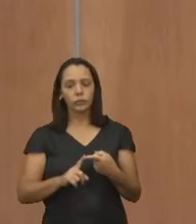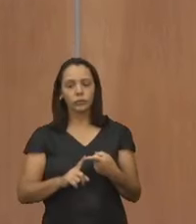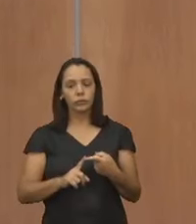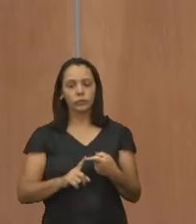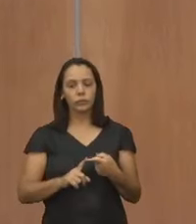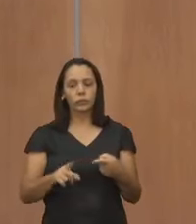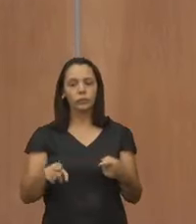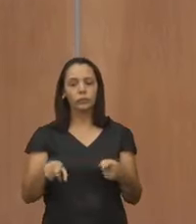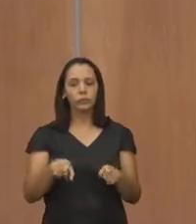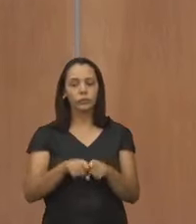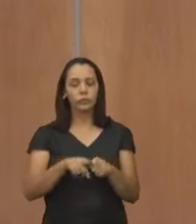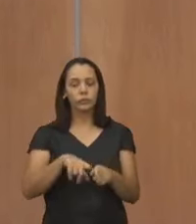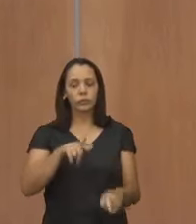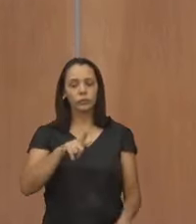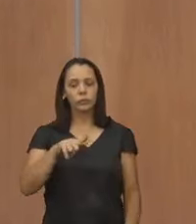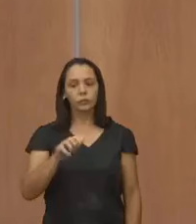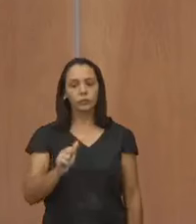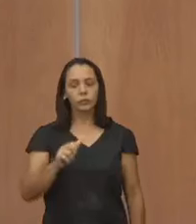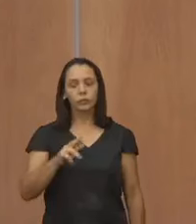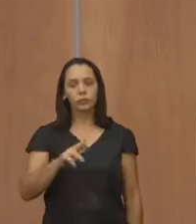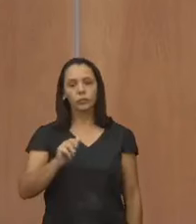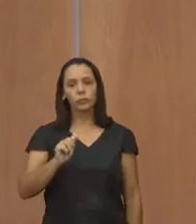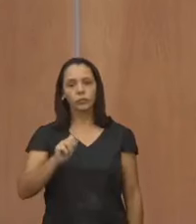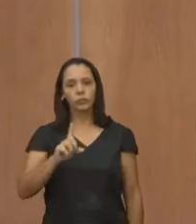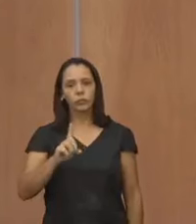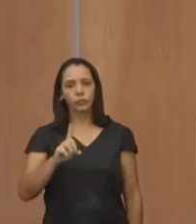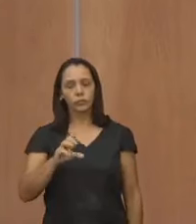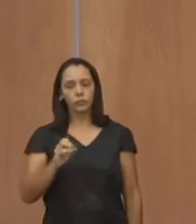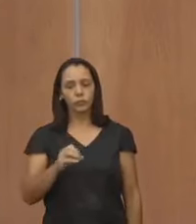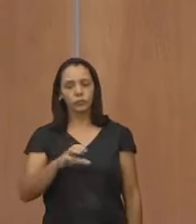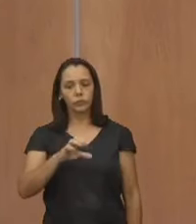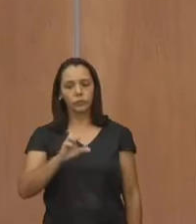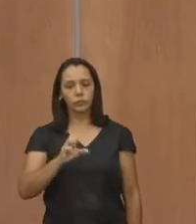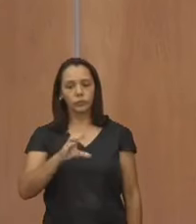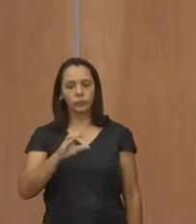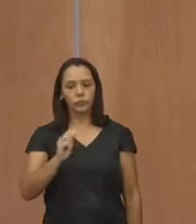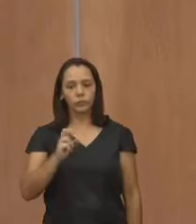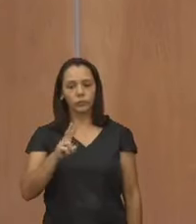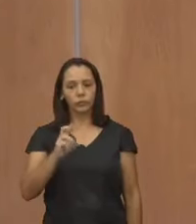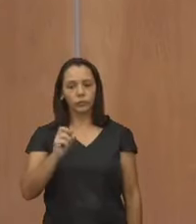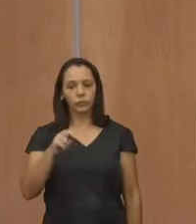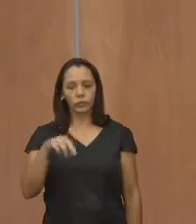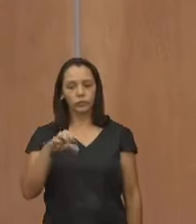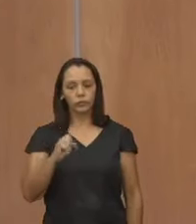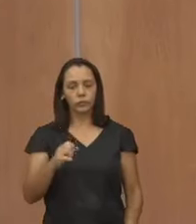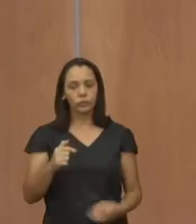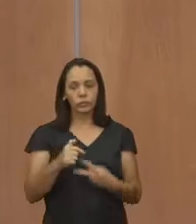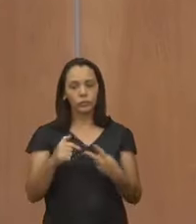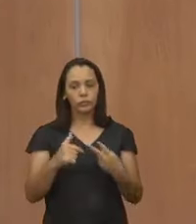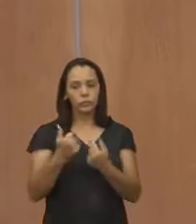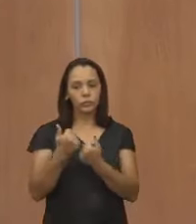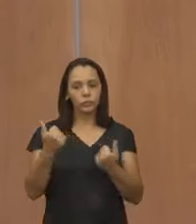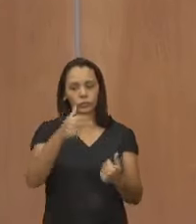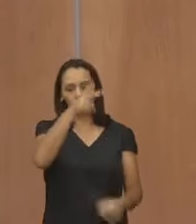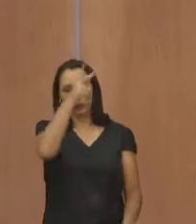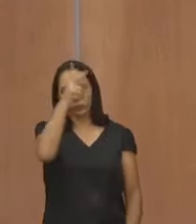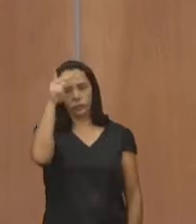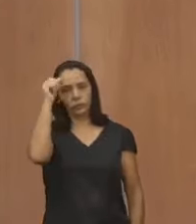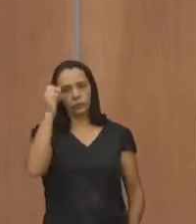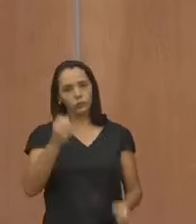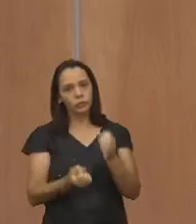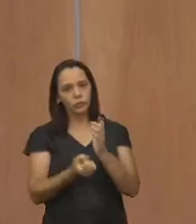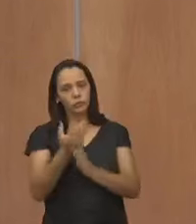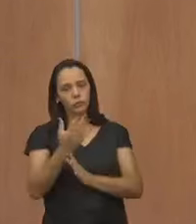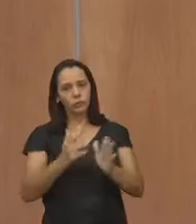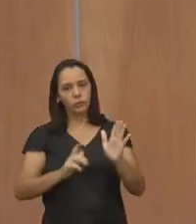Geraldo Scavone. Artigo 2º. As subprefeituras criadas por esta lei como órgão descentralizado